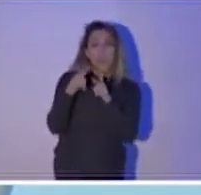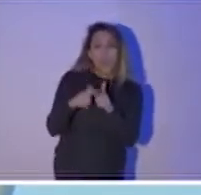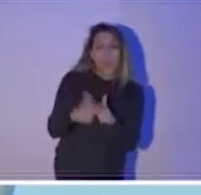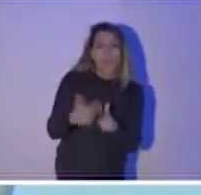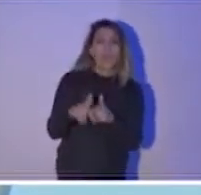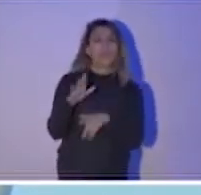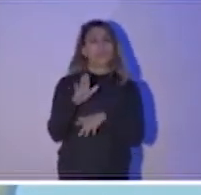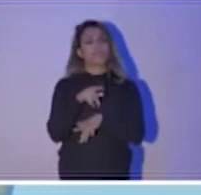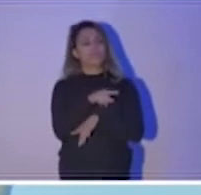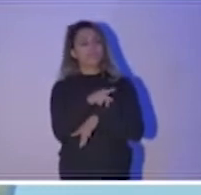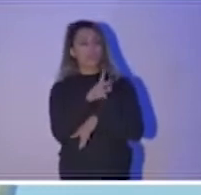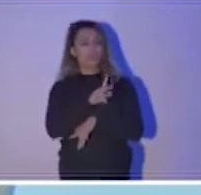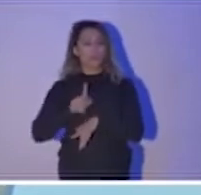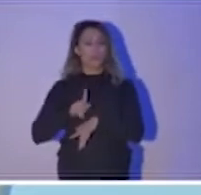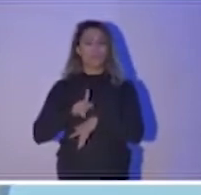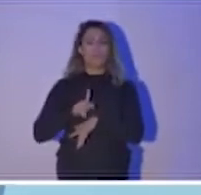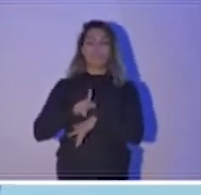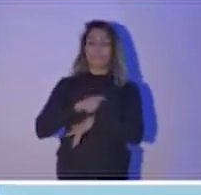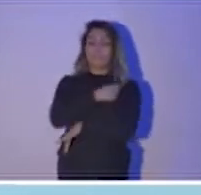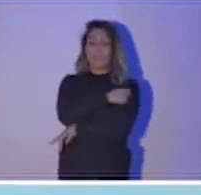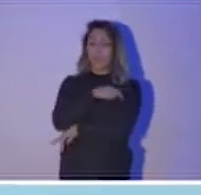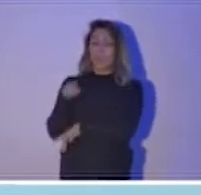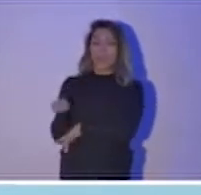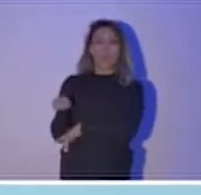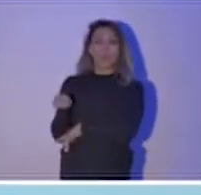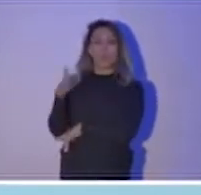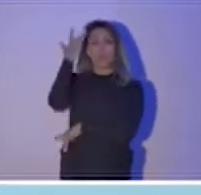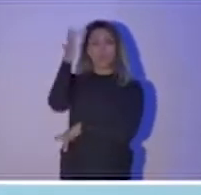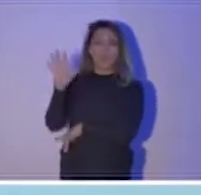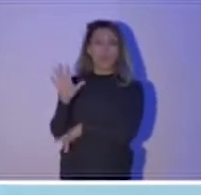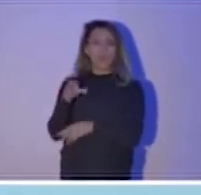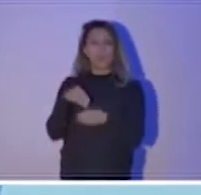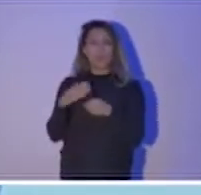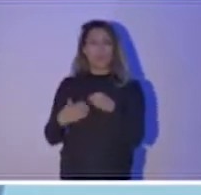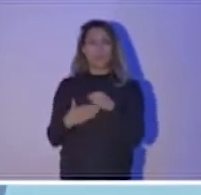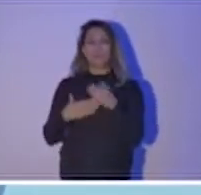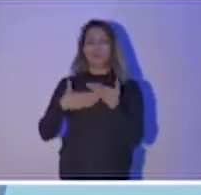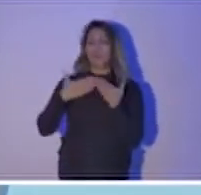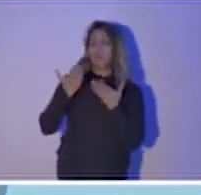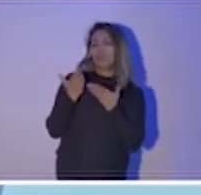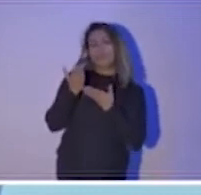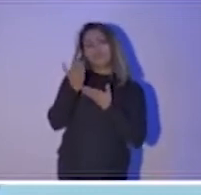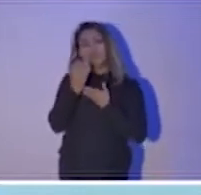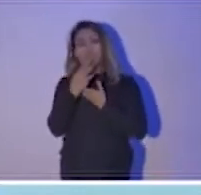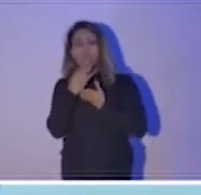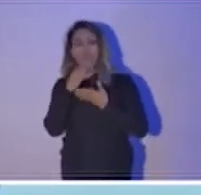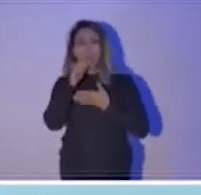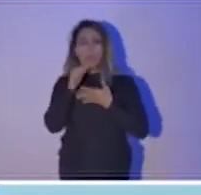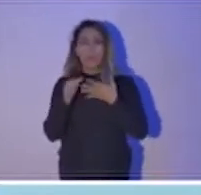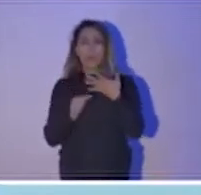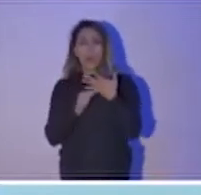real que o professor enfrenta, o aluno que não sabe determinados conteúdos, habilidades, conhecimentos, sem ser